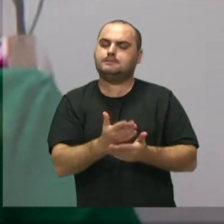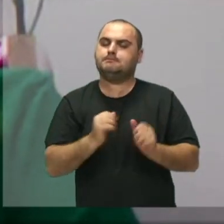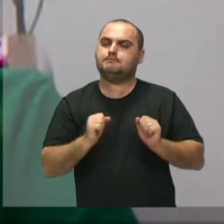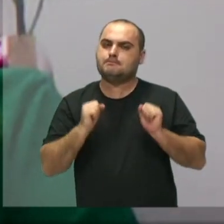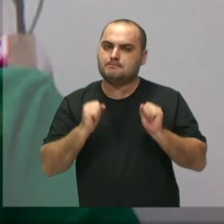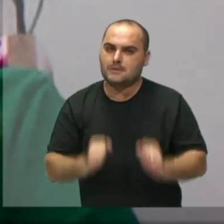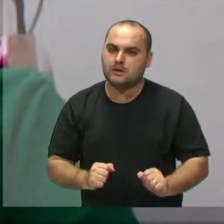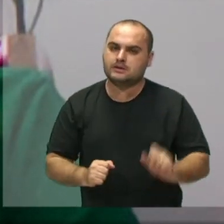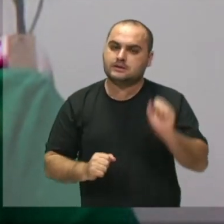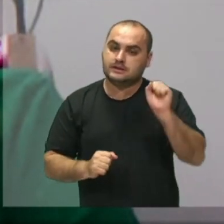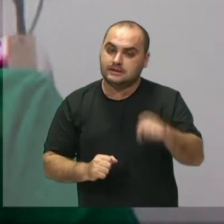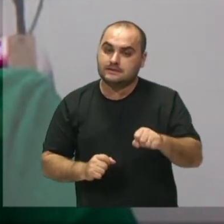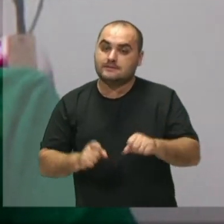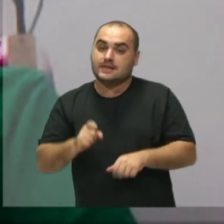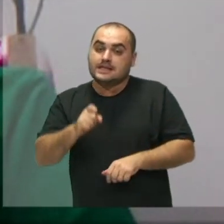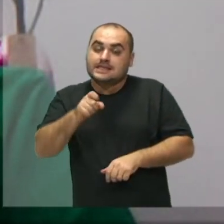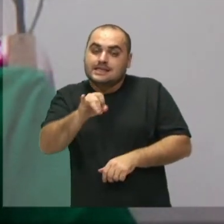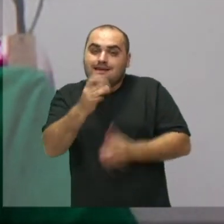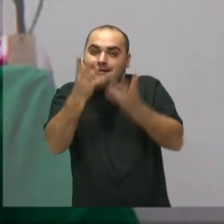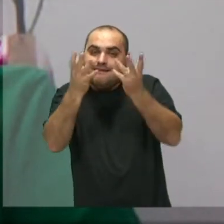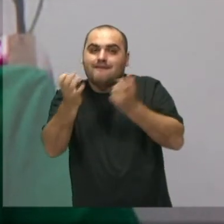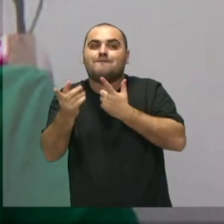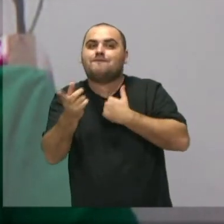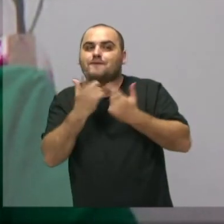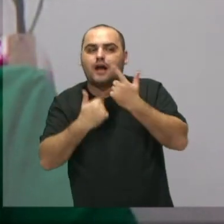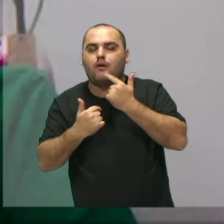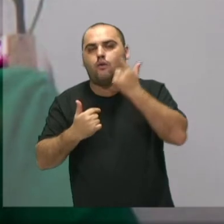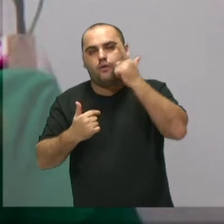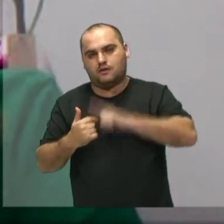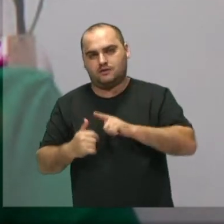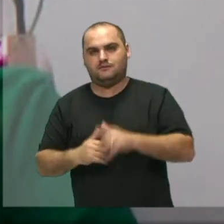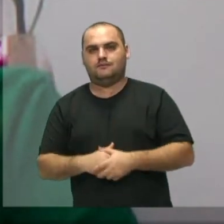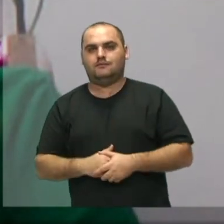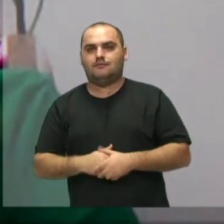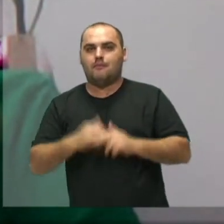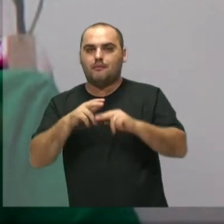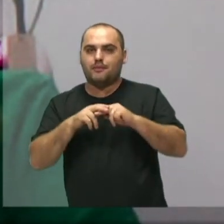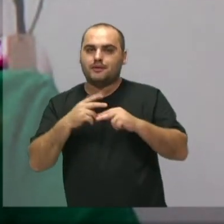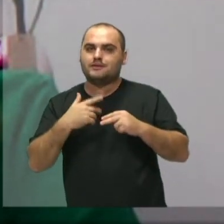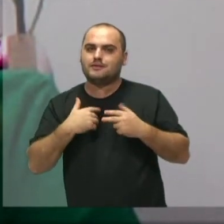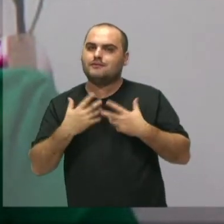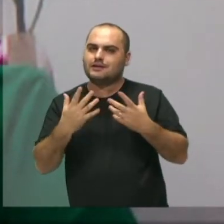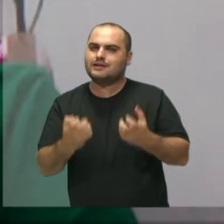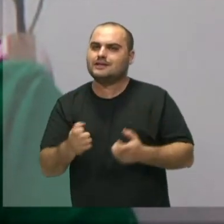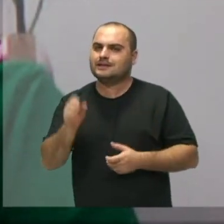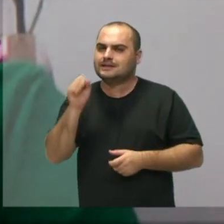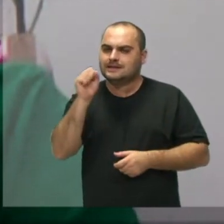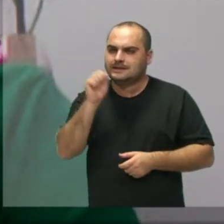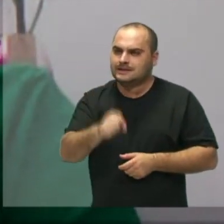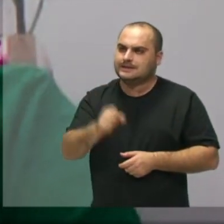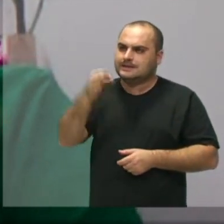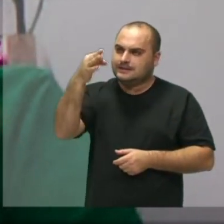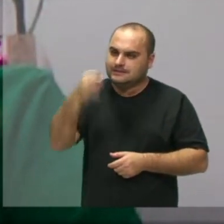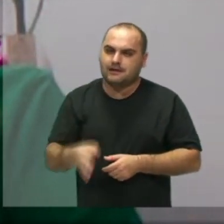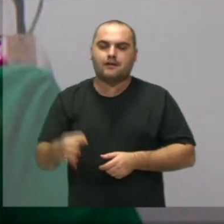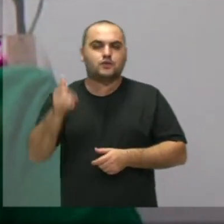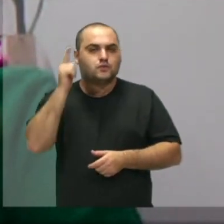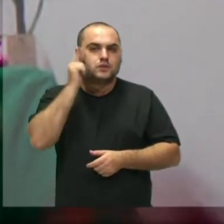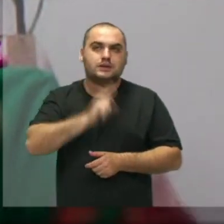tudo é possível quando a gente realmente quer, sabe? E eu queria muito que desse certo, coloquei isso diante de